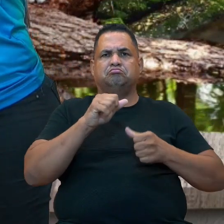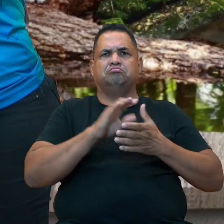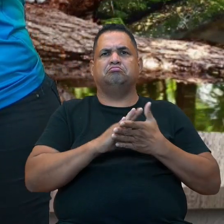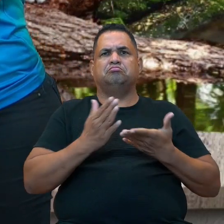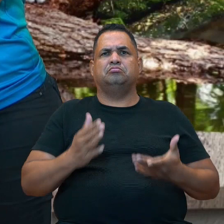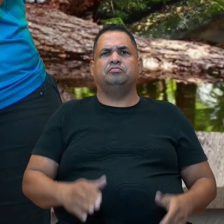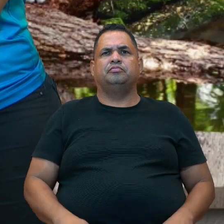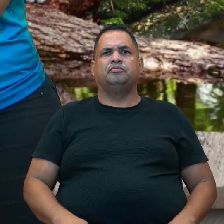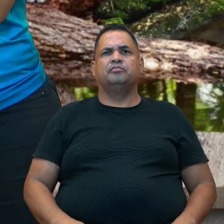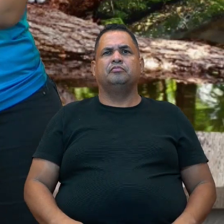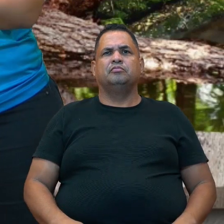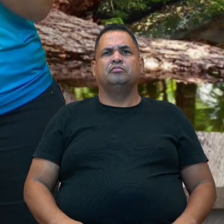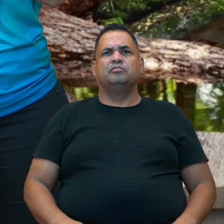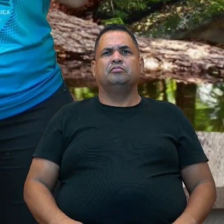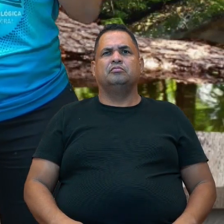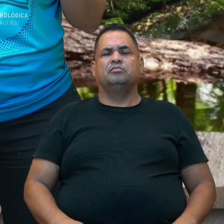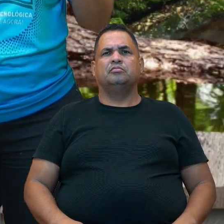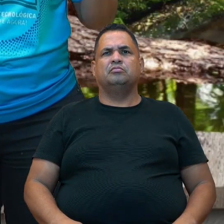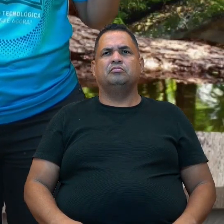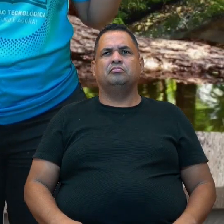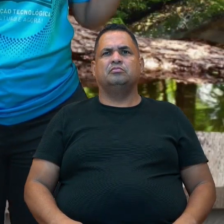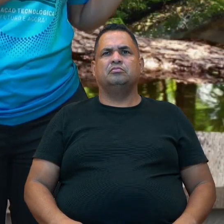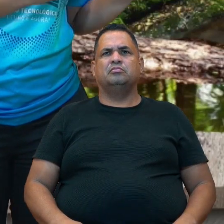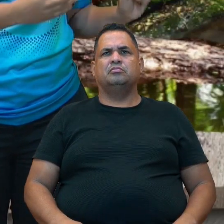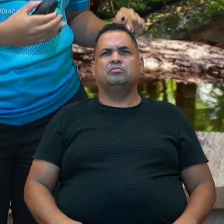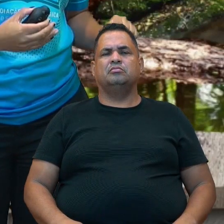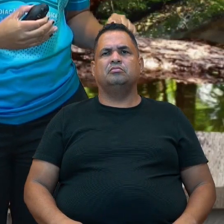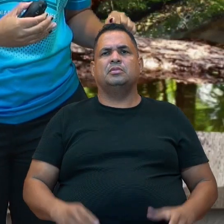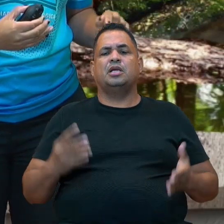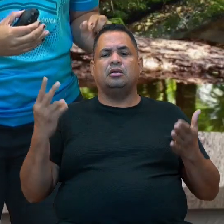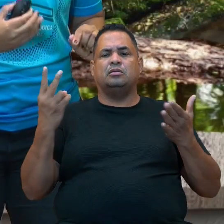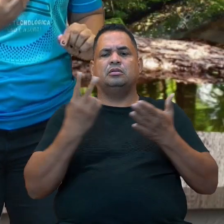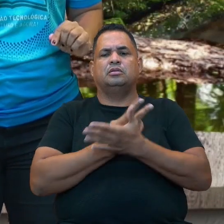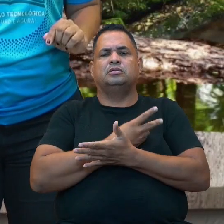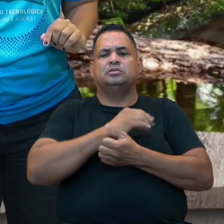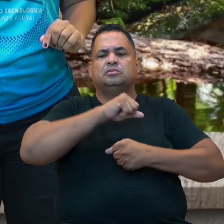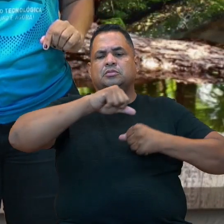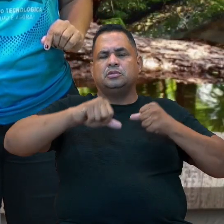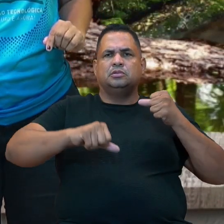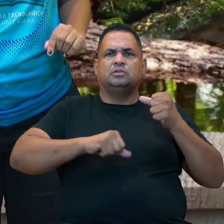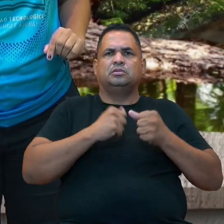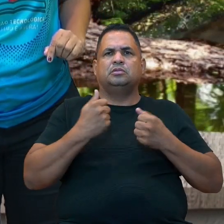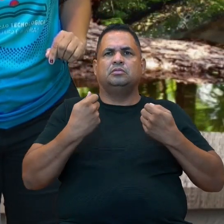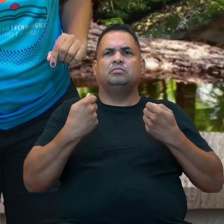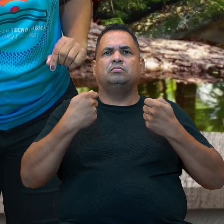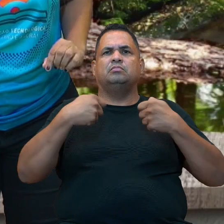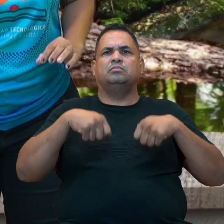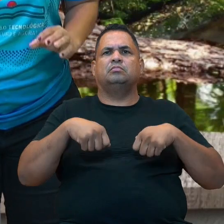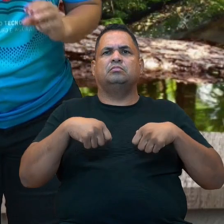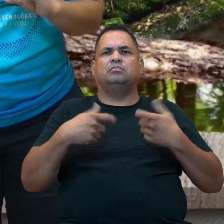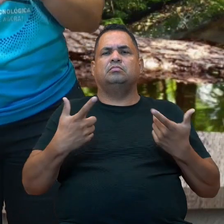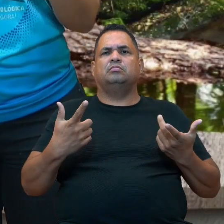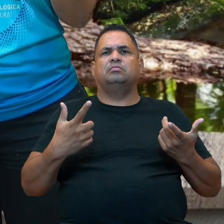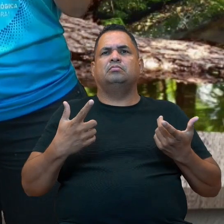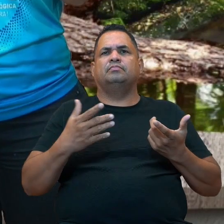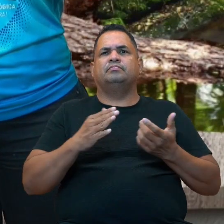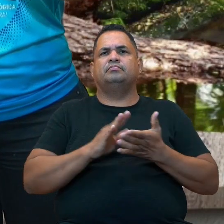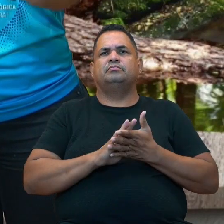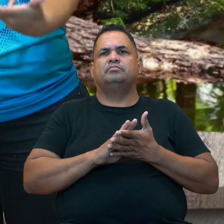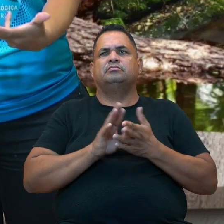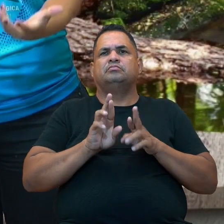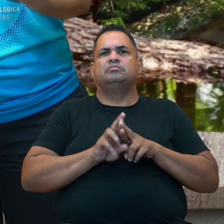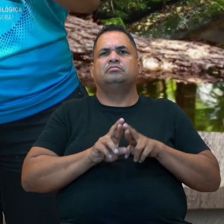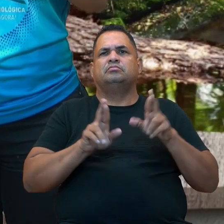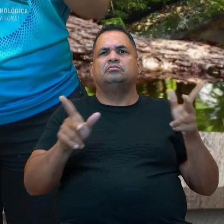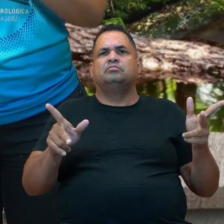reproduzem sexuadamente. Então, no caso de acontecer uma mutação, pode, então, haver uma diferenciação